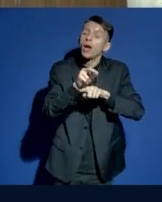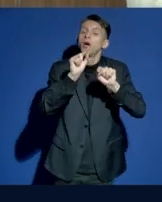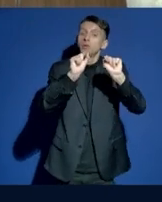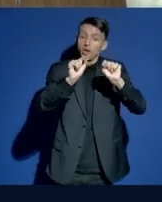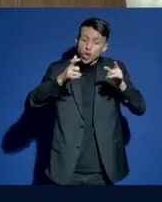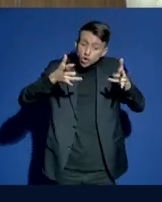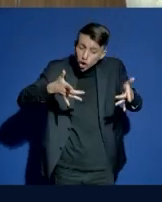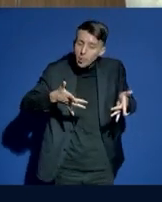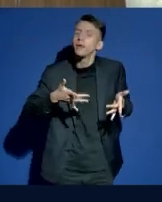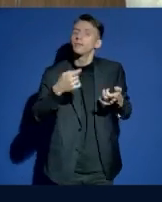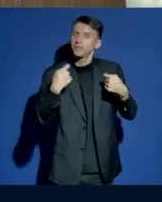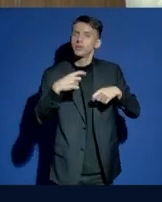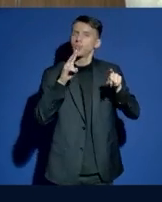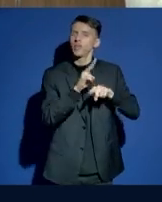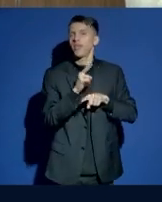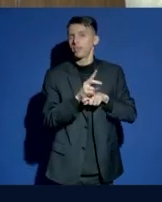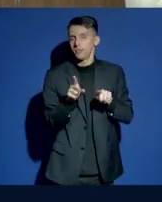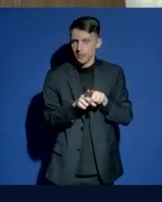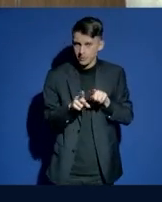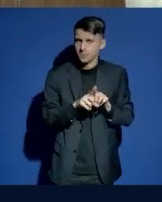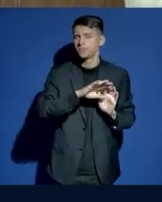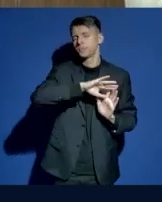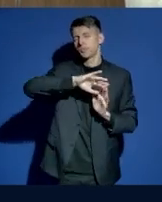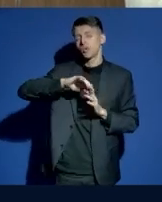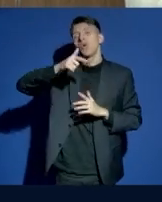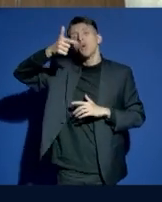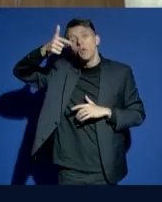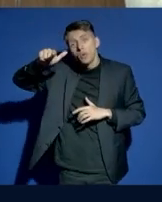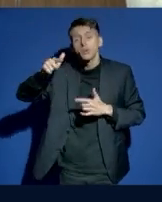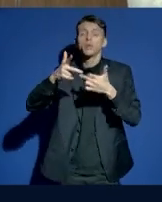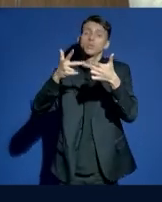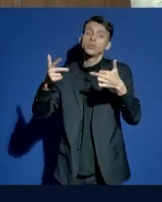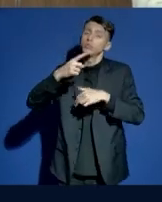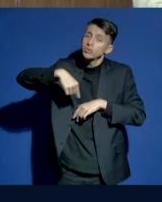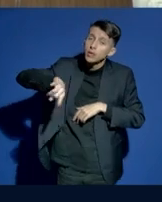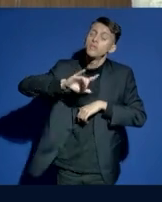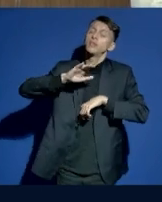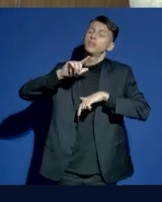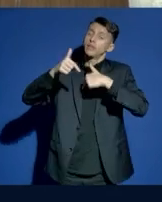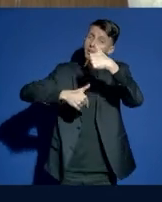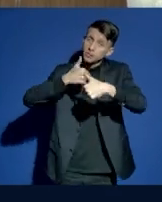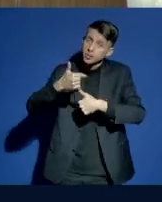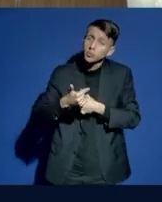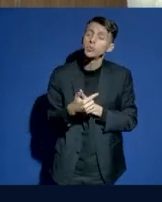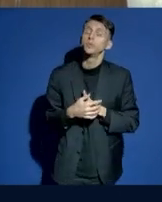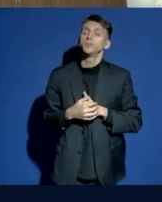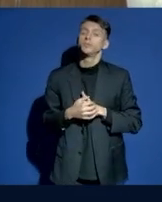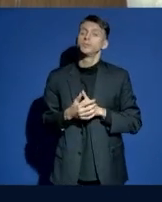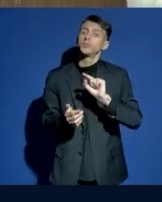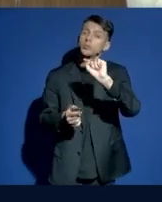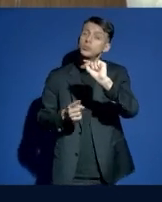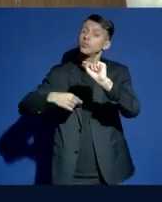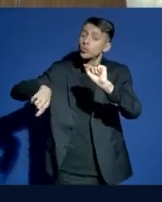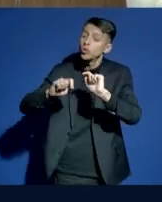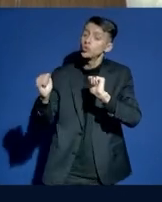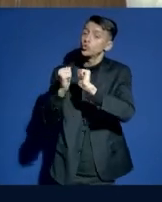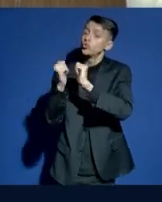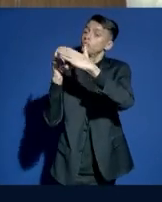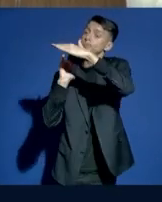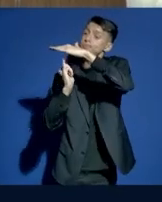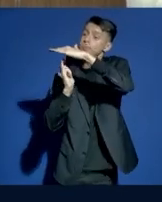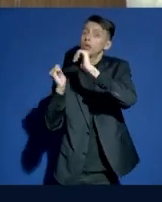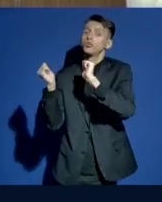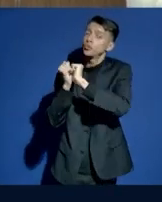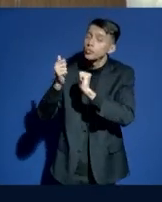solo outra inovação que a gente está desenvolvendo é na questão de primeiro a gente tá muito presente junto a startups porque